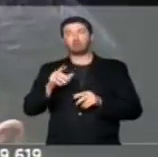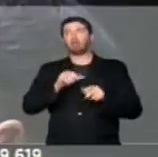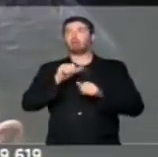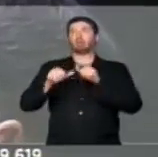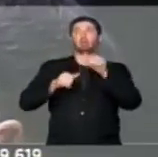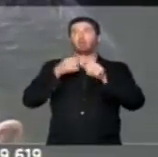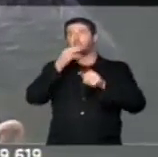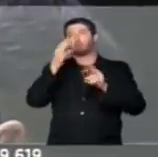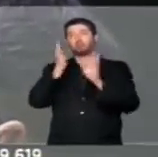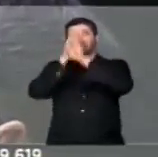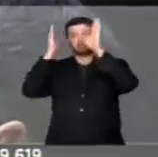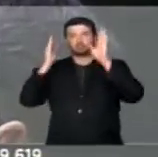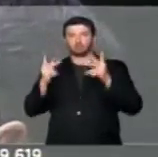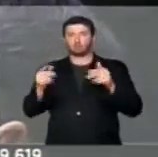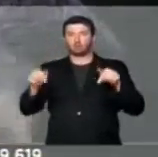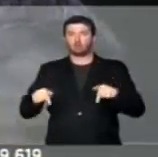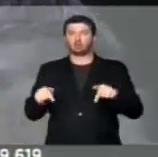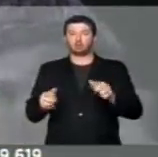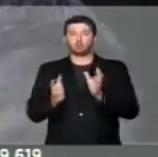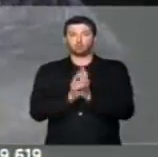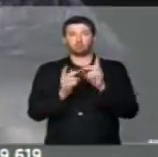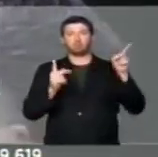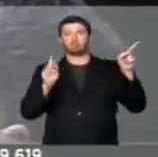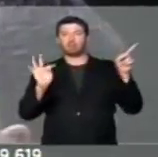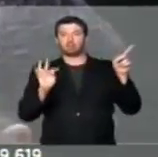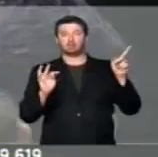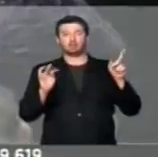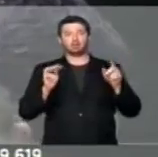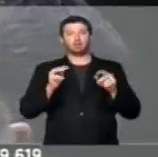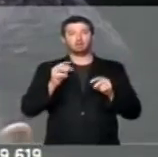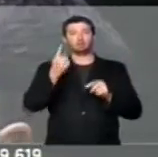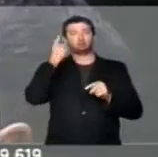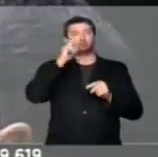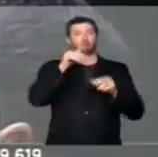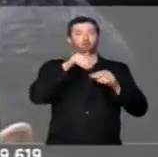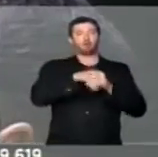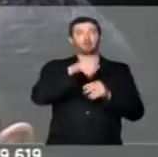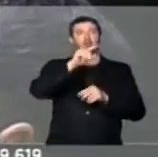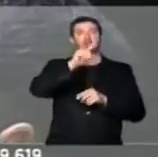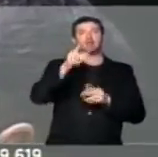mudança de posição, como tem feito aqui a bancada do PT, que um dia vota de uma forma, outro dia vota de outra.